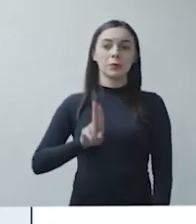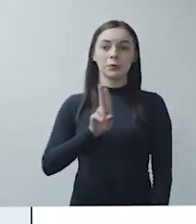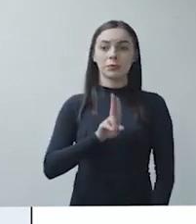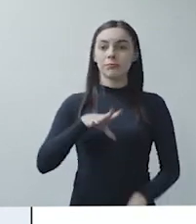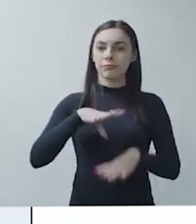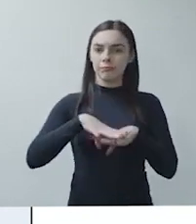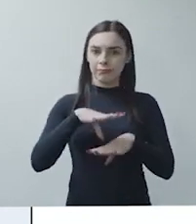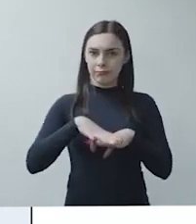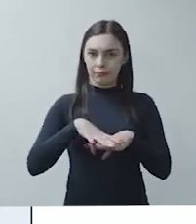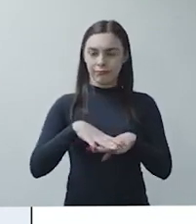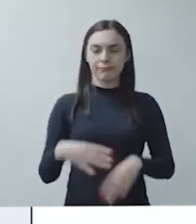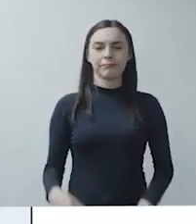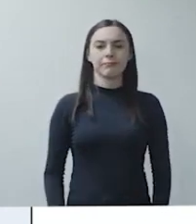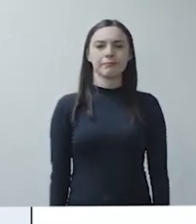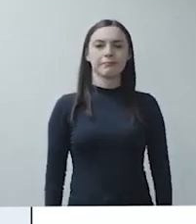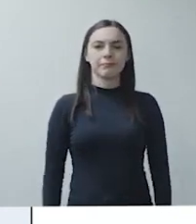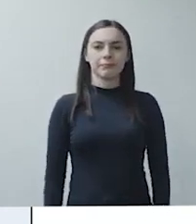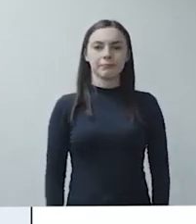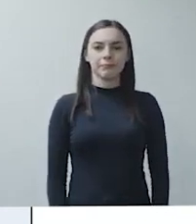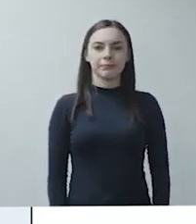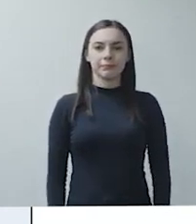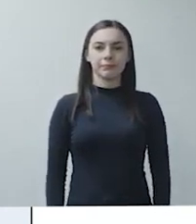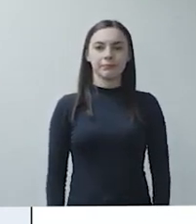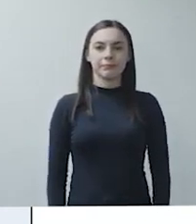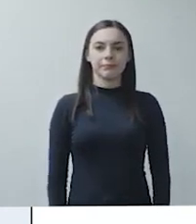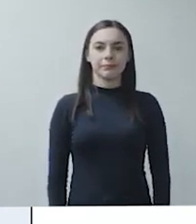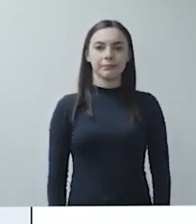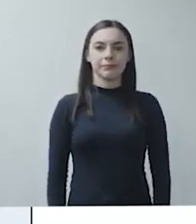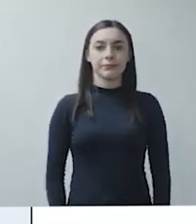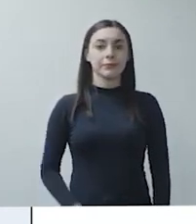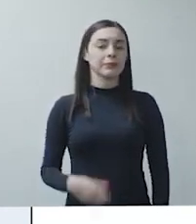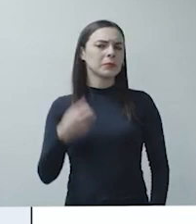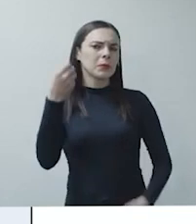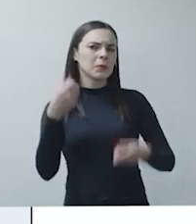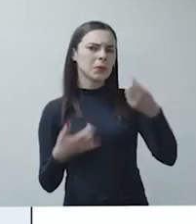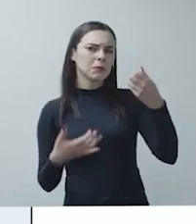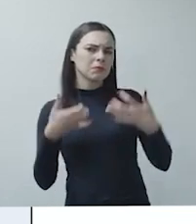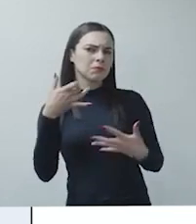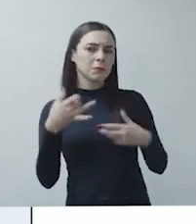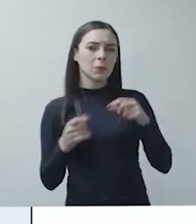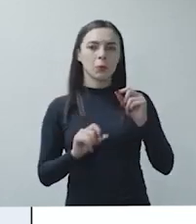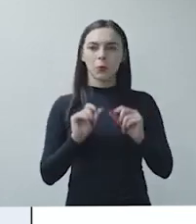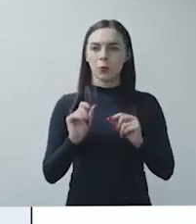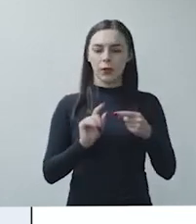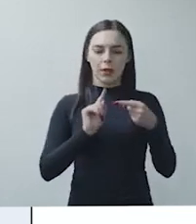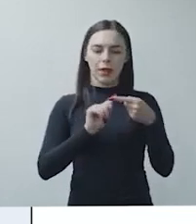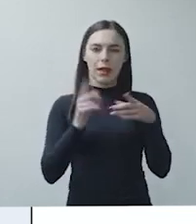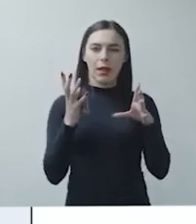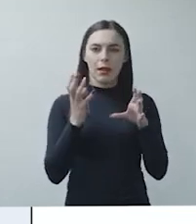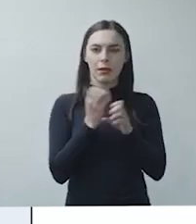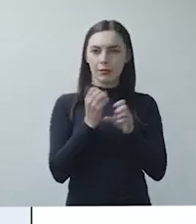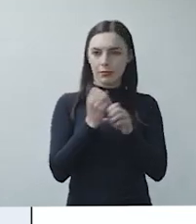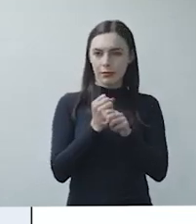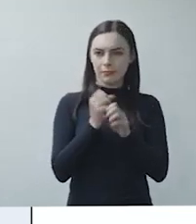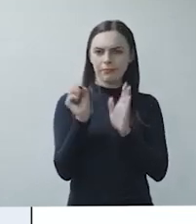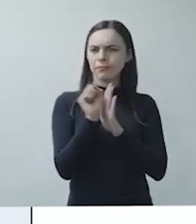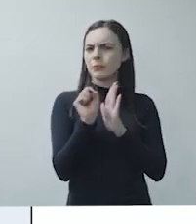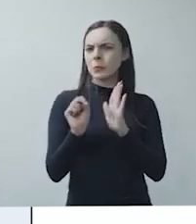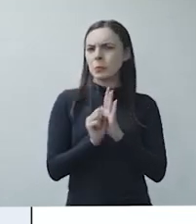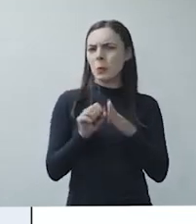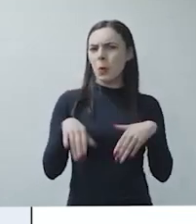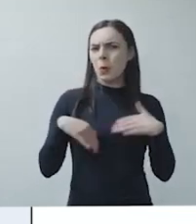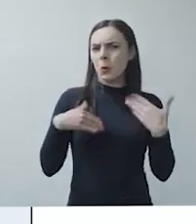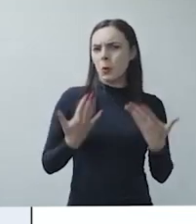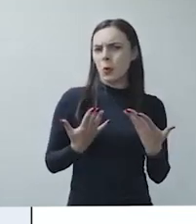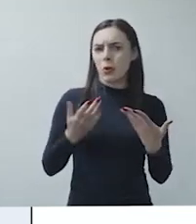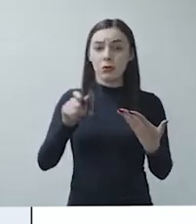nossa matemática. Então, falaremos hoje da adição. Então, o símbolo da adição é o